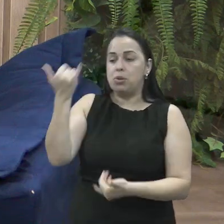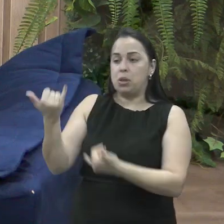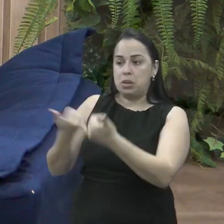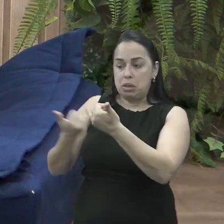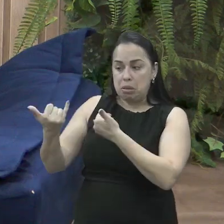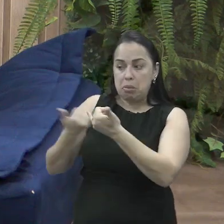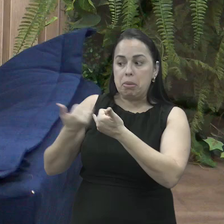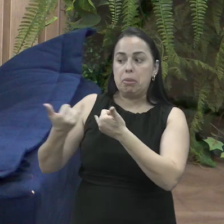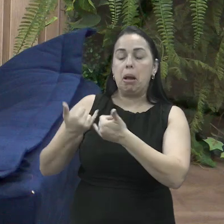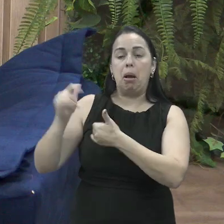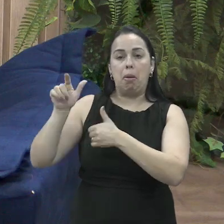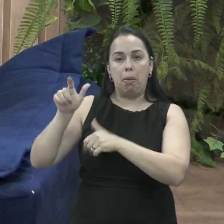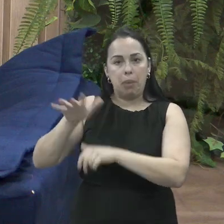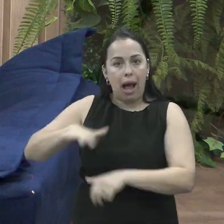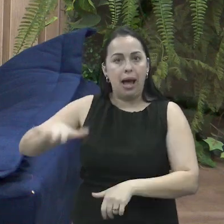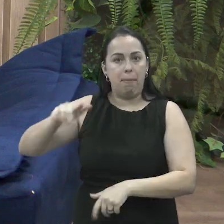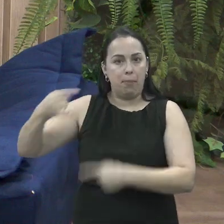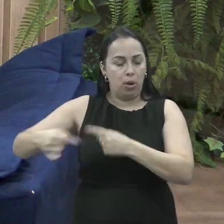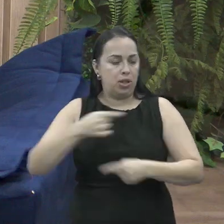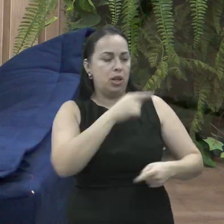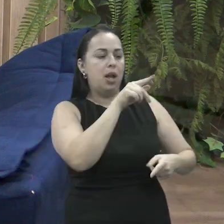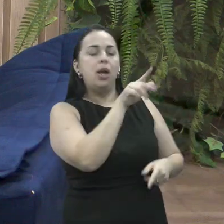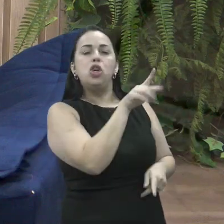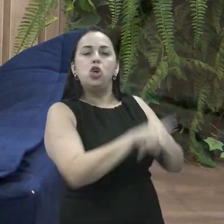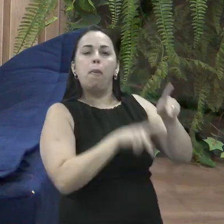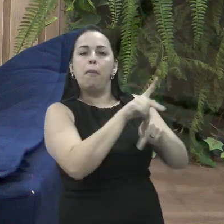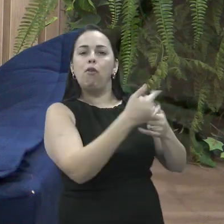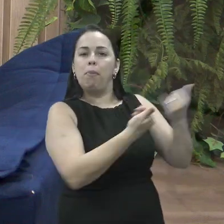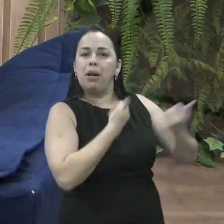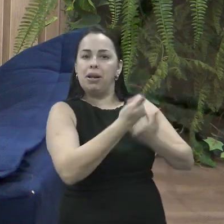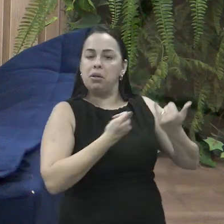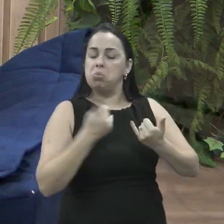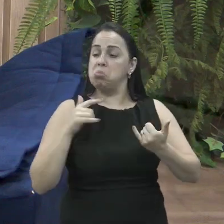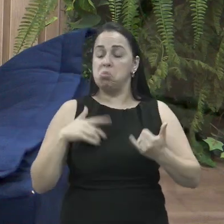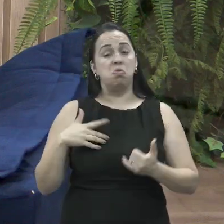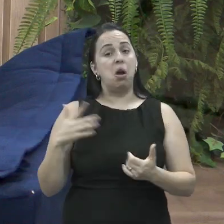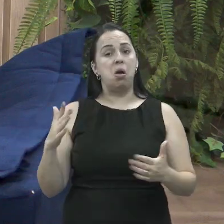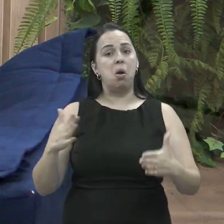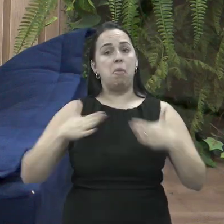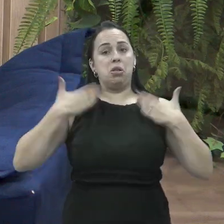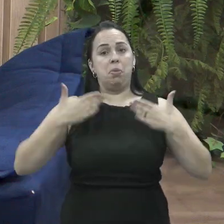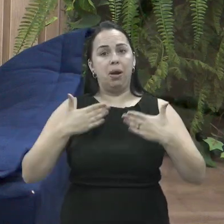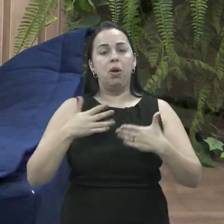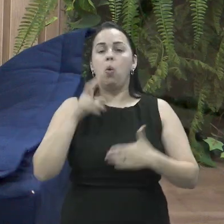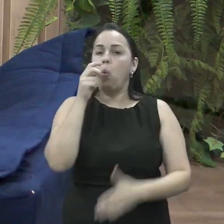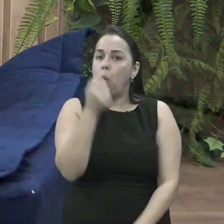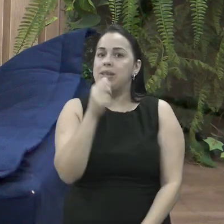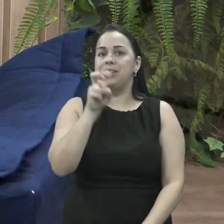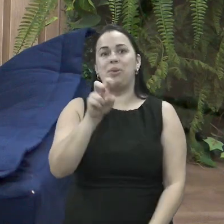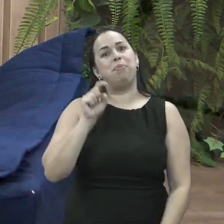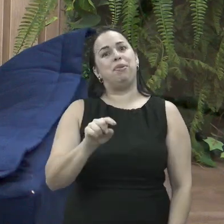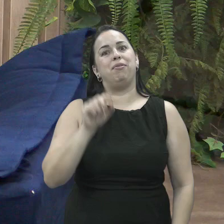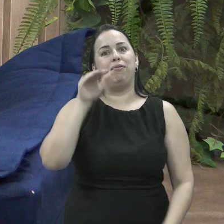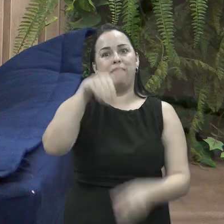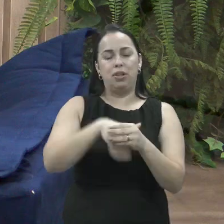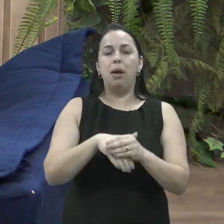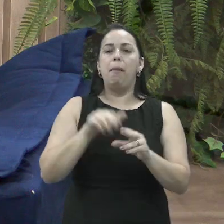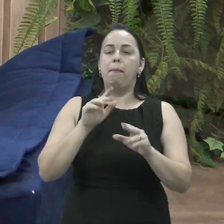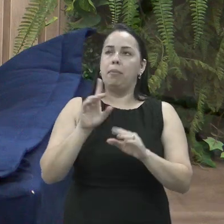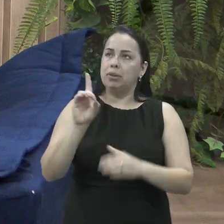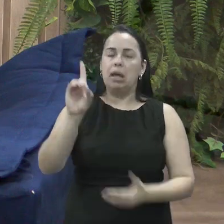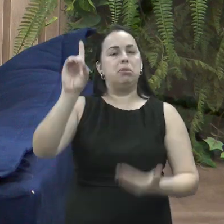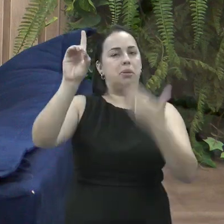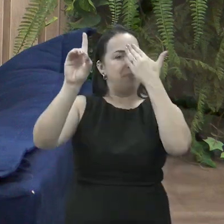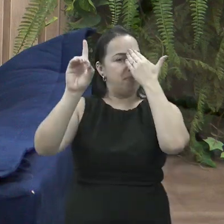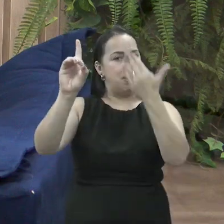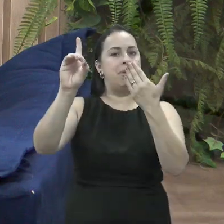tenho ouvido tanto o meio político quanto a população e tenho sentido que realmente foi um grande feito esses 5 mil votos. Então eu agradeço, obviamente,